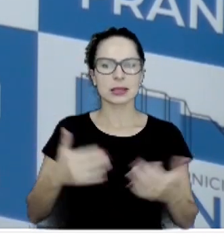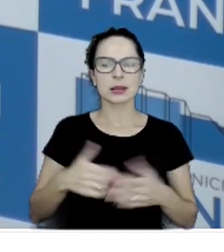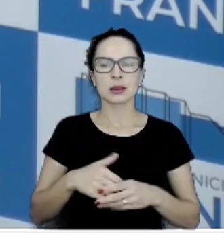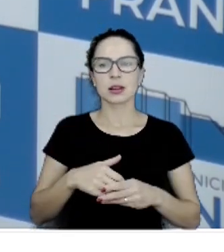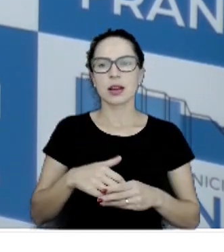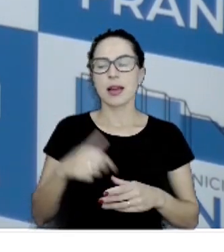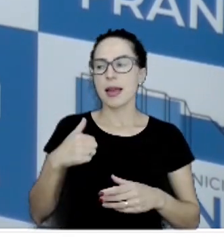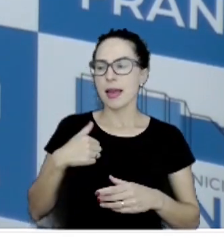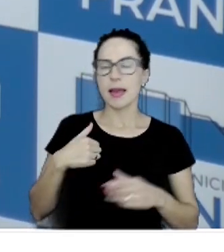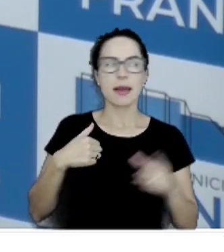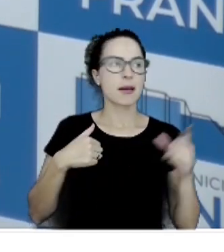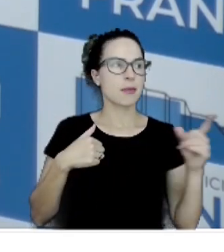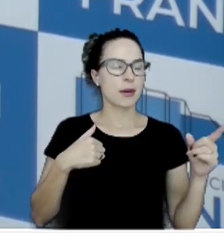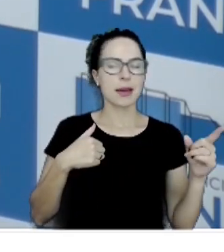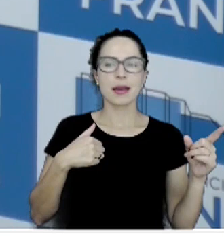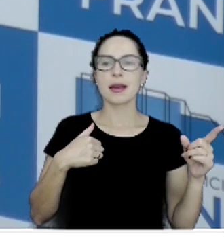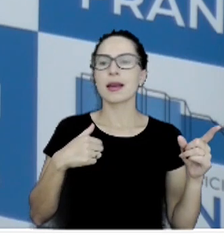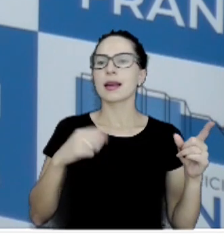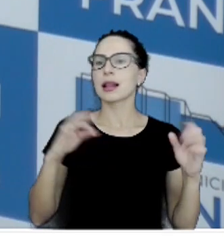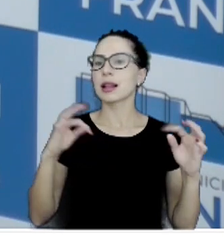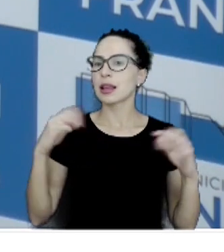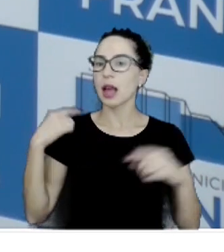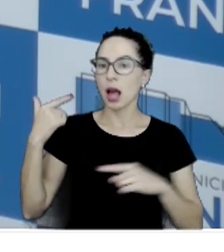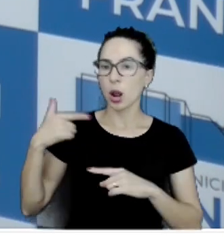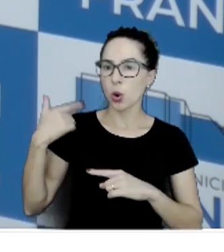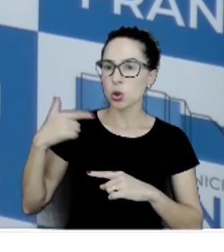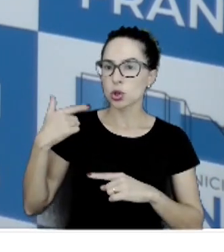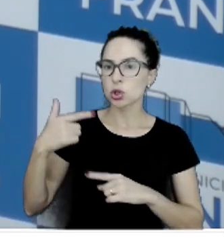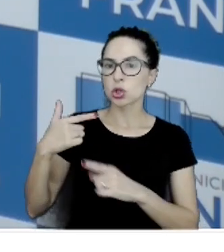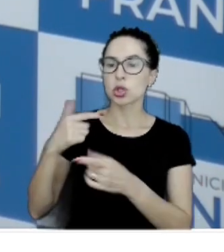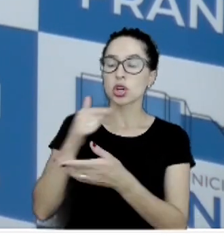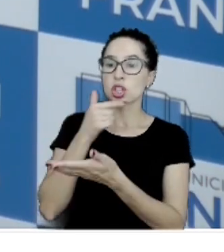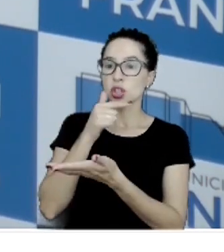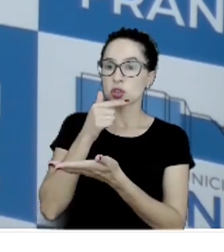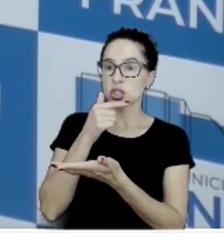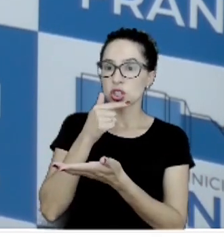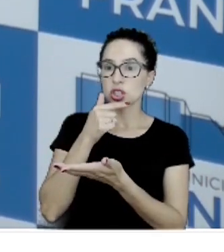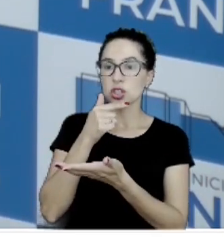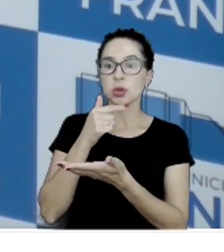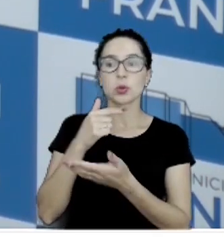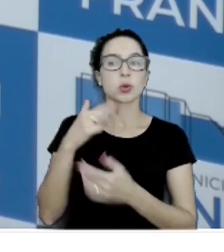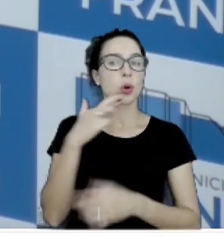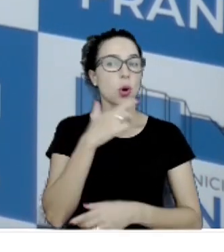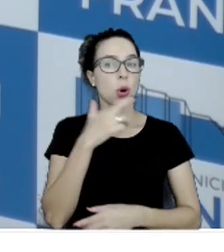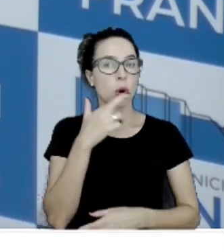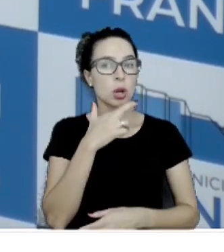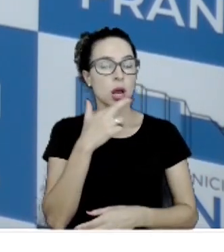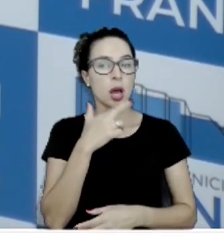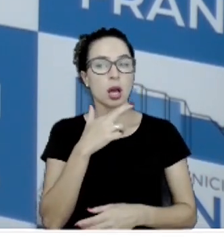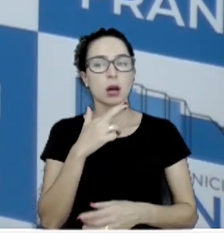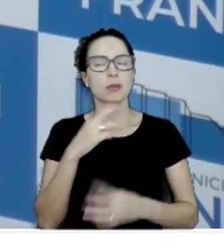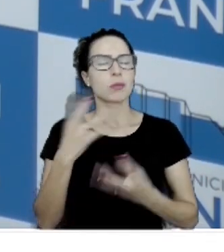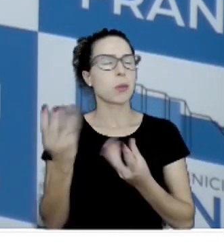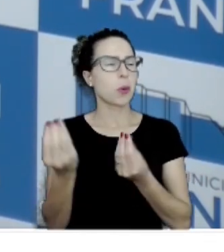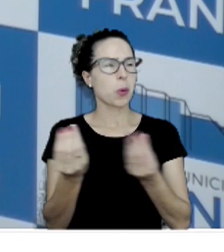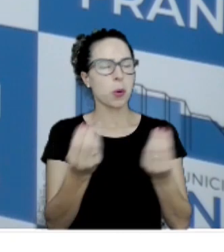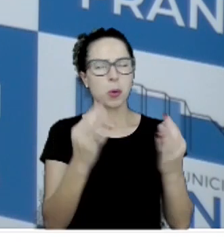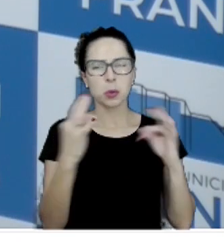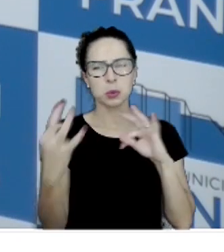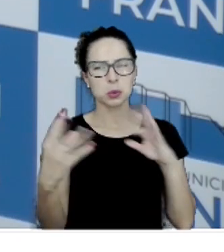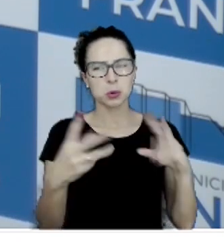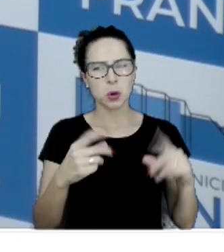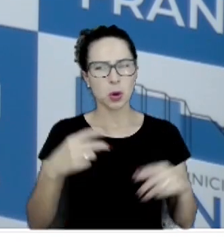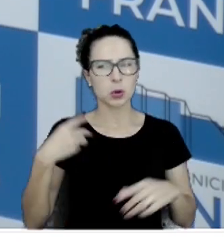ele, vereadora Lurdinha, vereador Gilson Pelizzaro, Ronaldo Carvalho e muitos outros aqui,